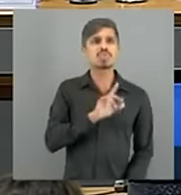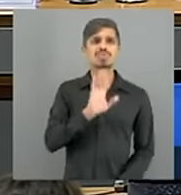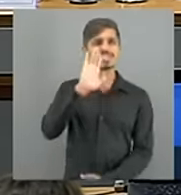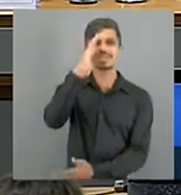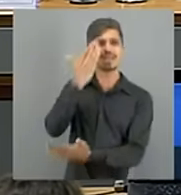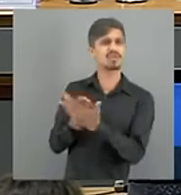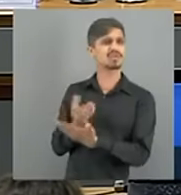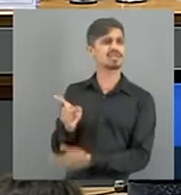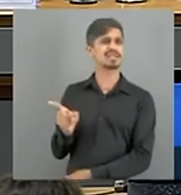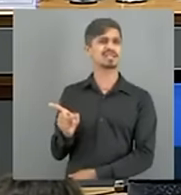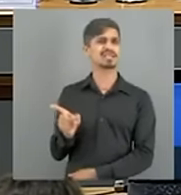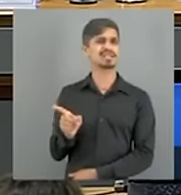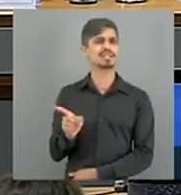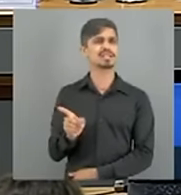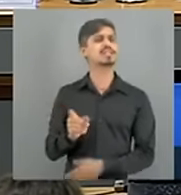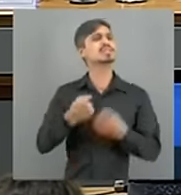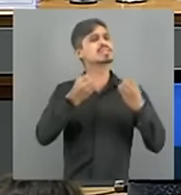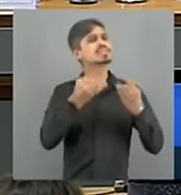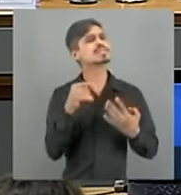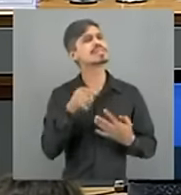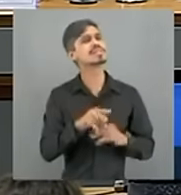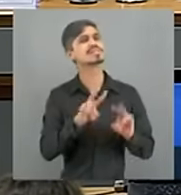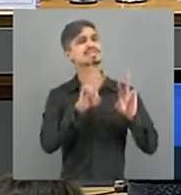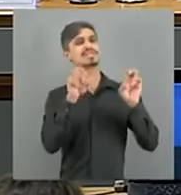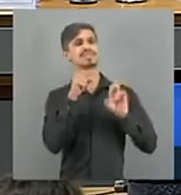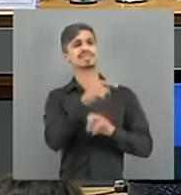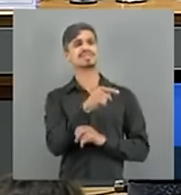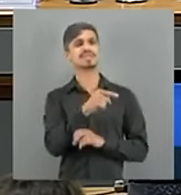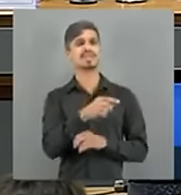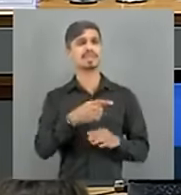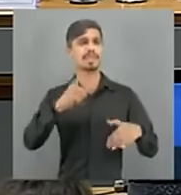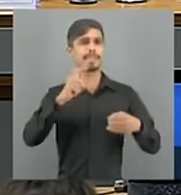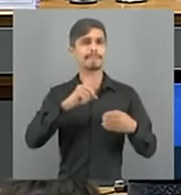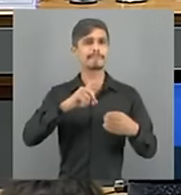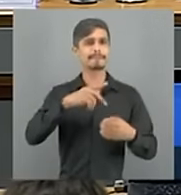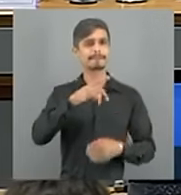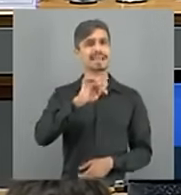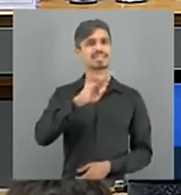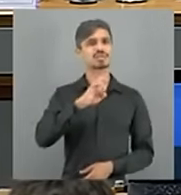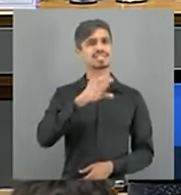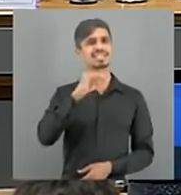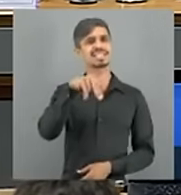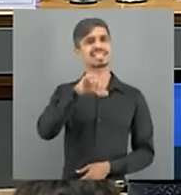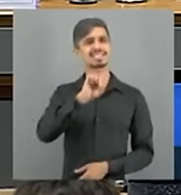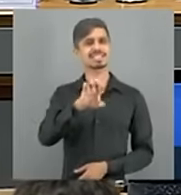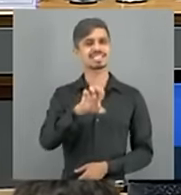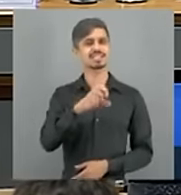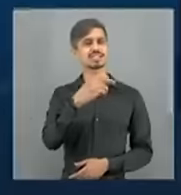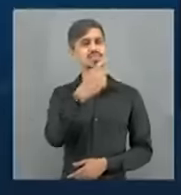nele. Fale mais para a gente sobre o caso patrocinense e o seu presidente, para encerrar.